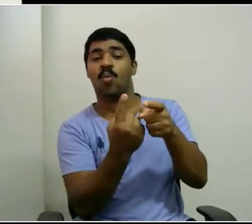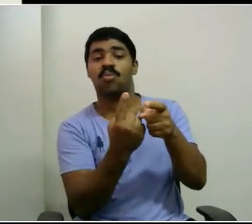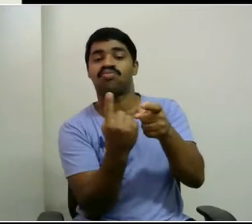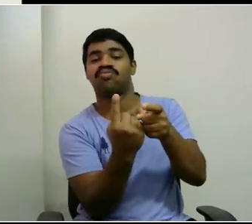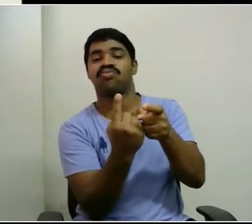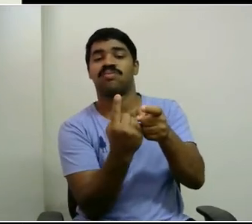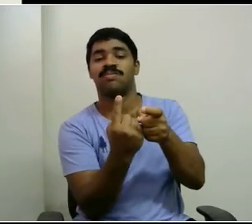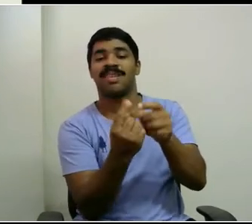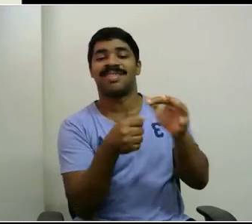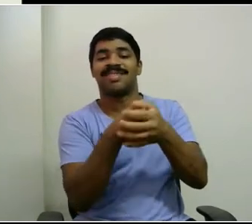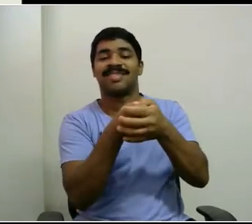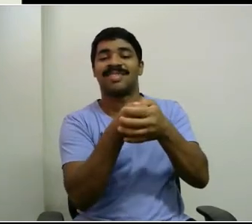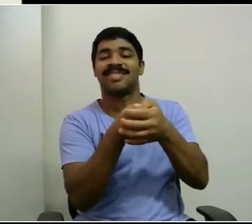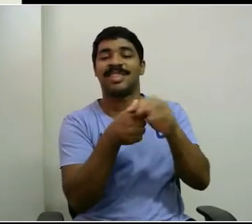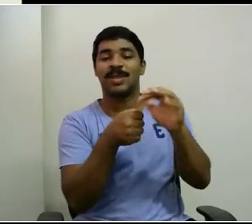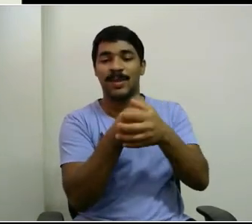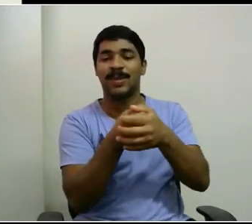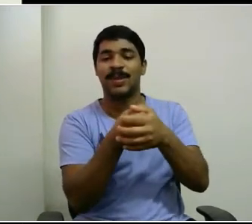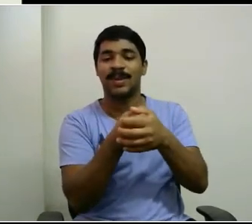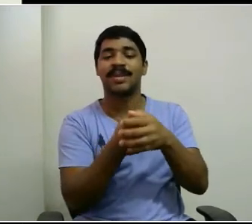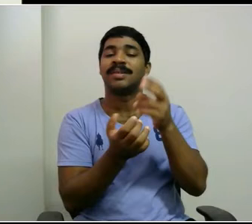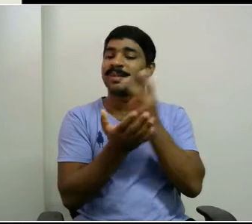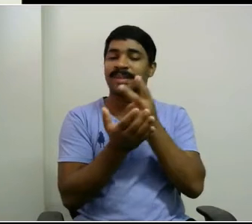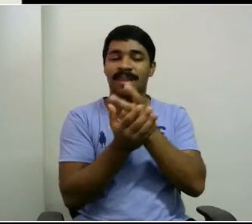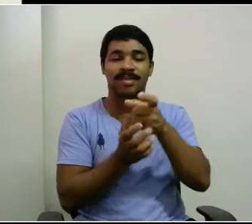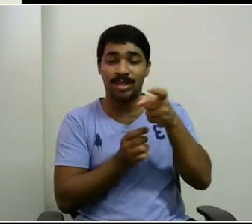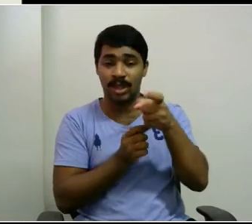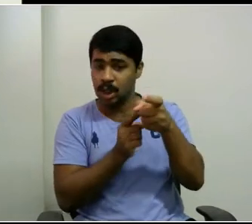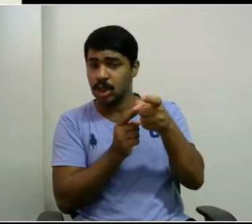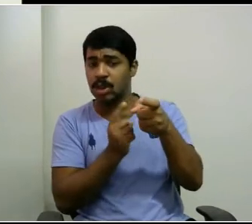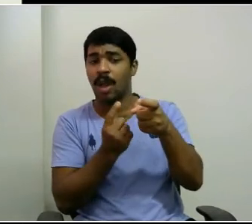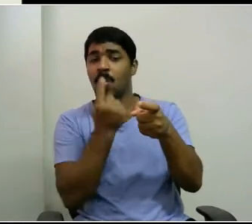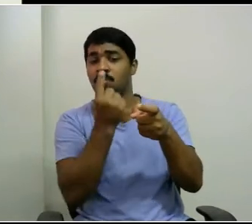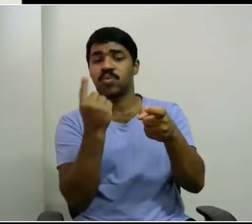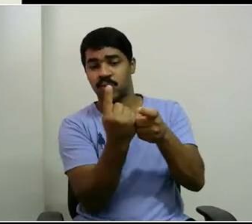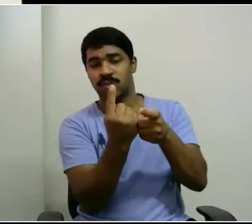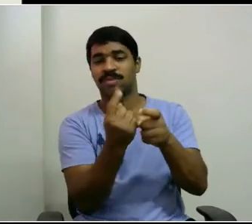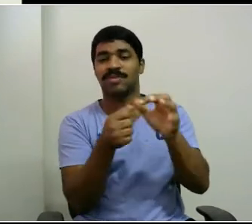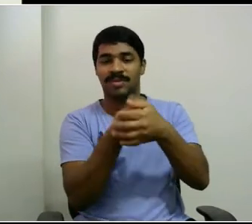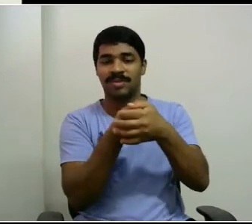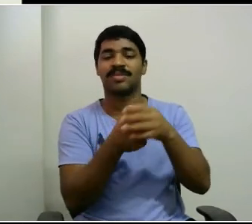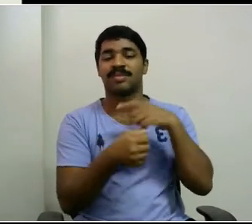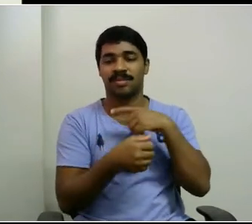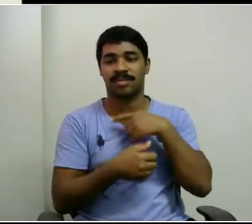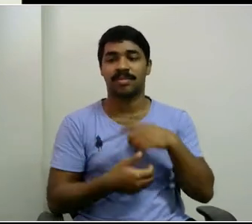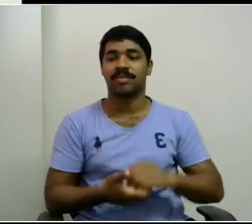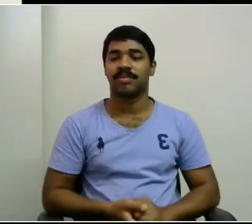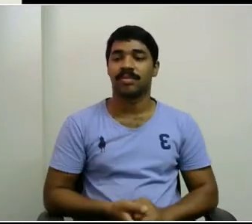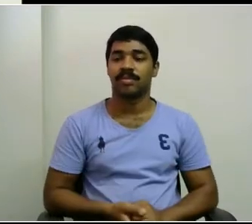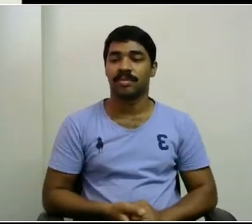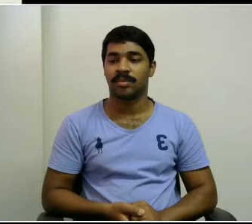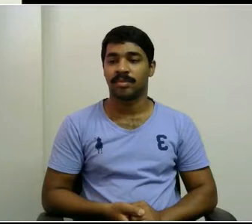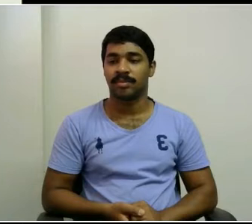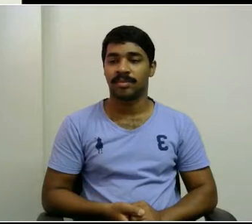Menos, aqui não aparece, mas sempre tem 1 aqui, tá? Ele está escondido. Então, ficaria 1 vezes o x é maior que 1. Agora, a gente vai